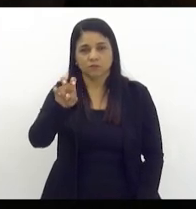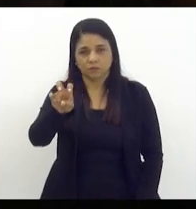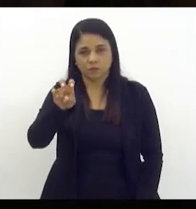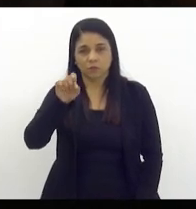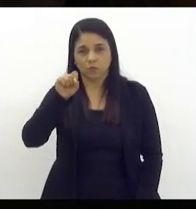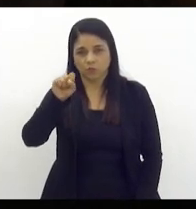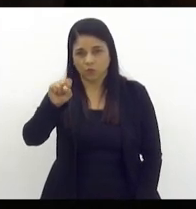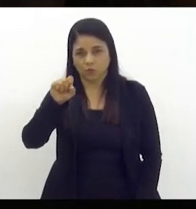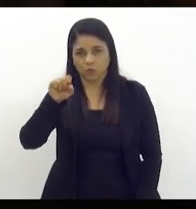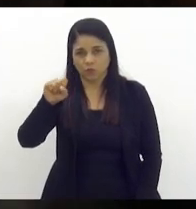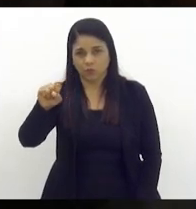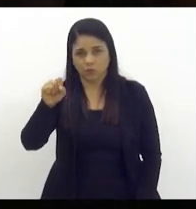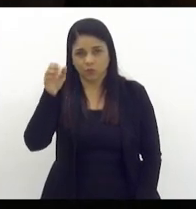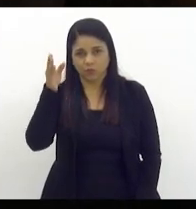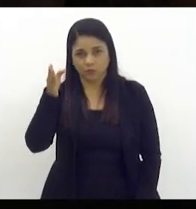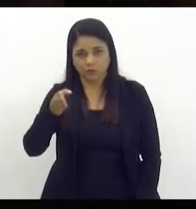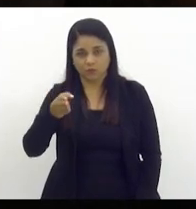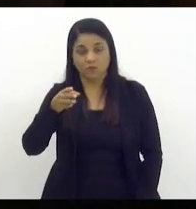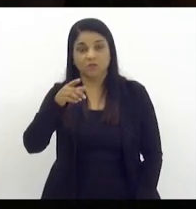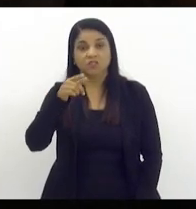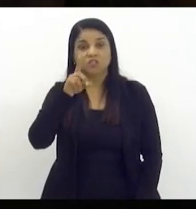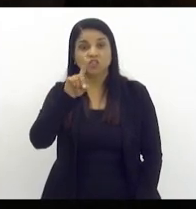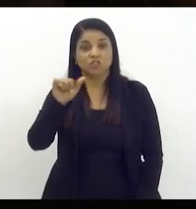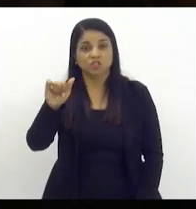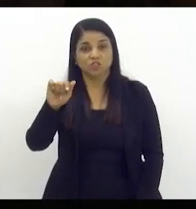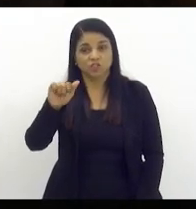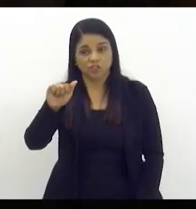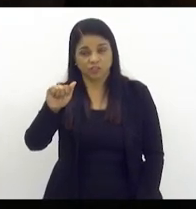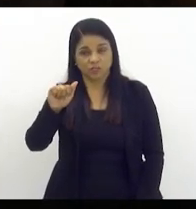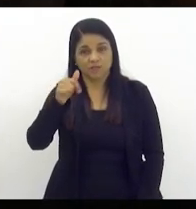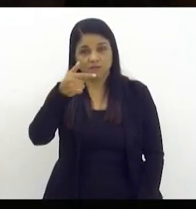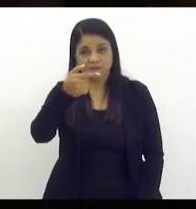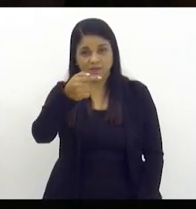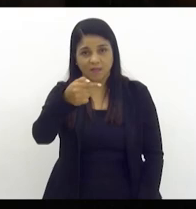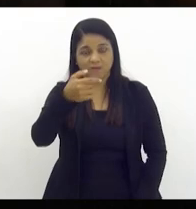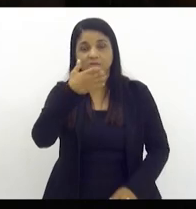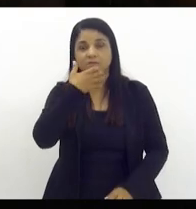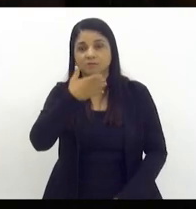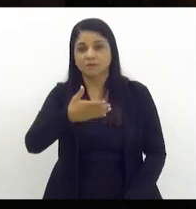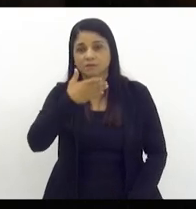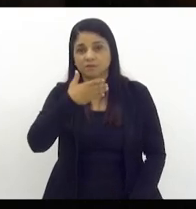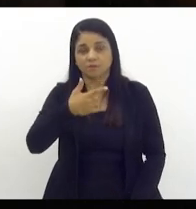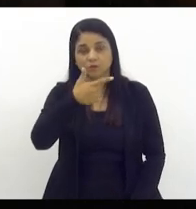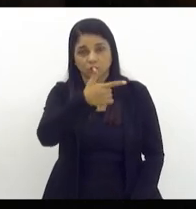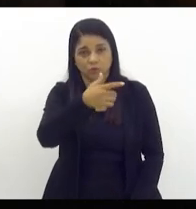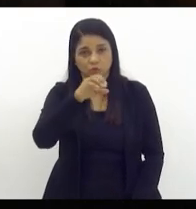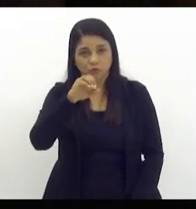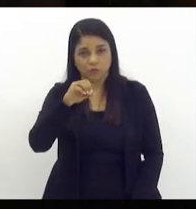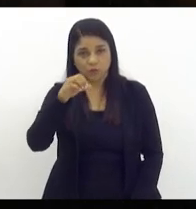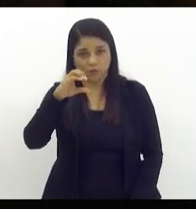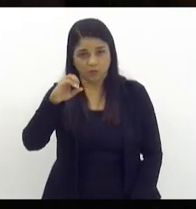5588, de 7 de dezembro de 2009,